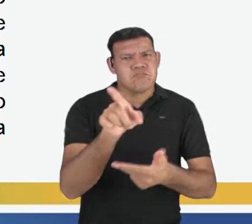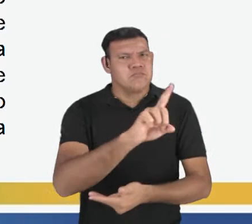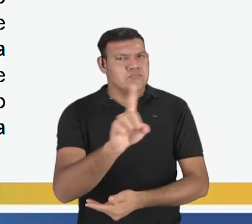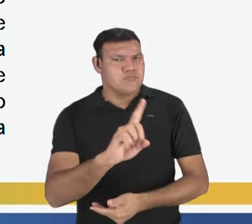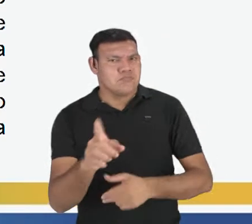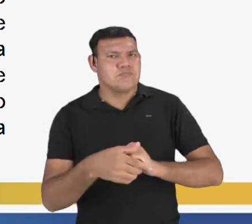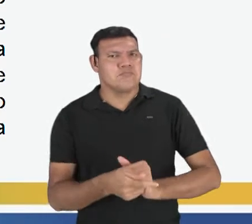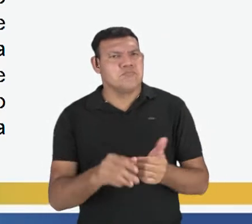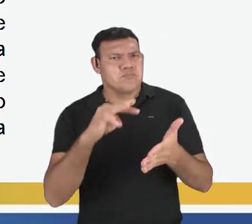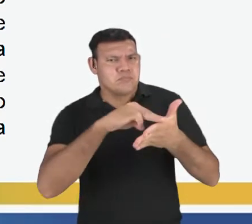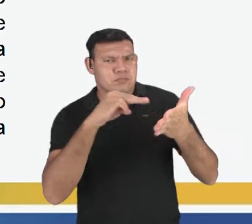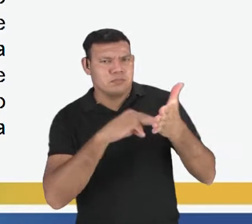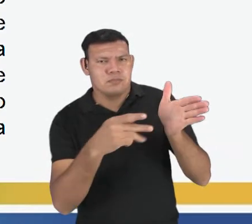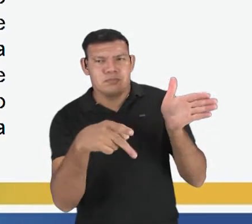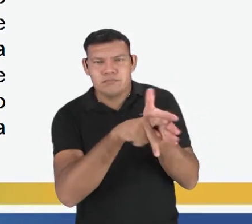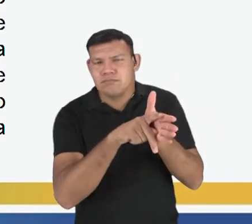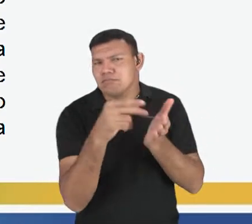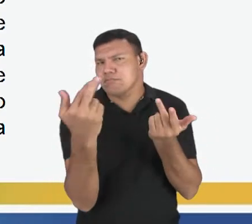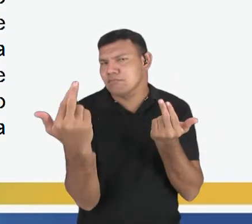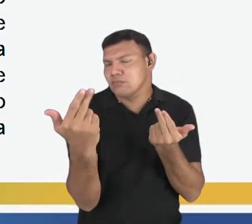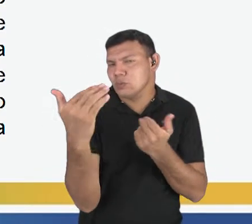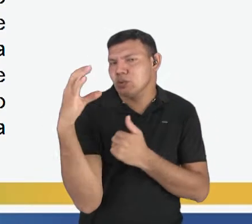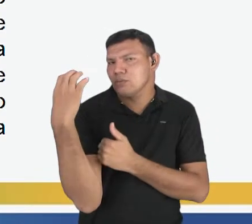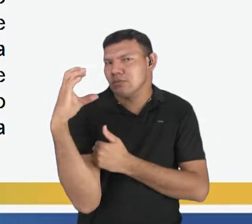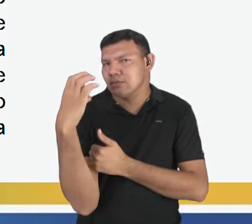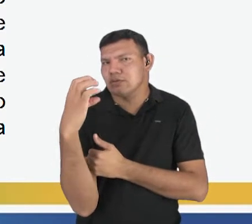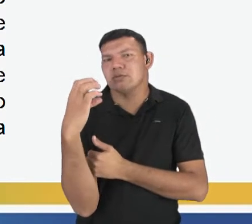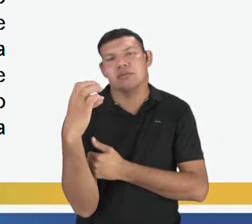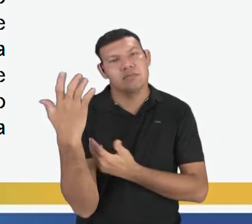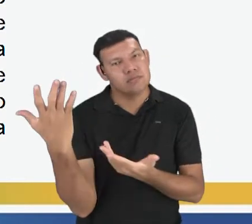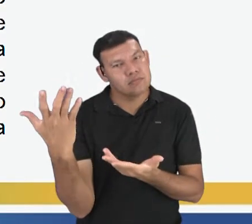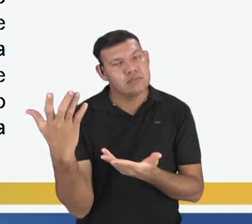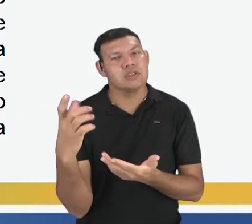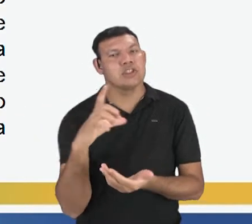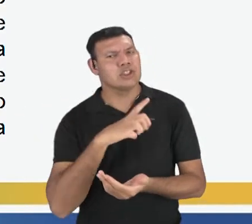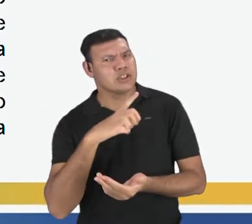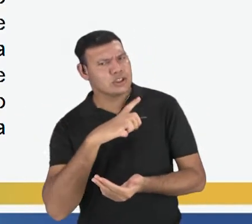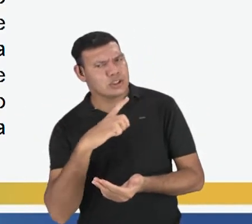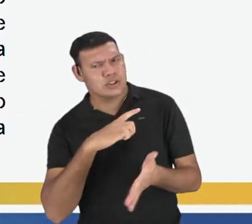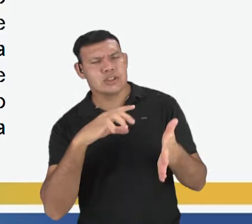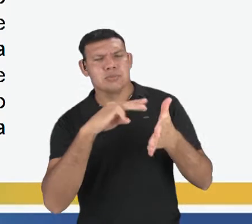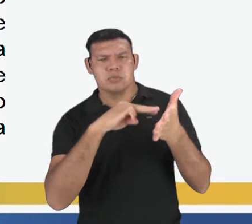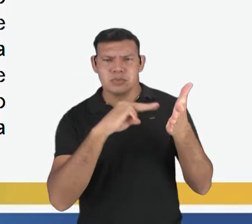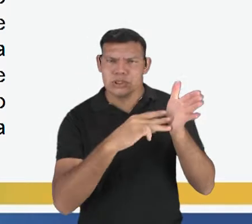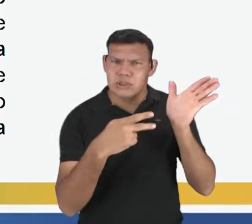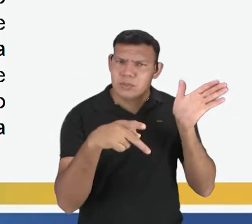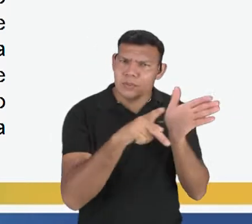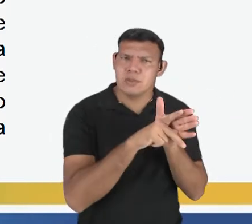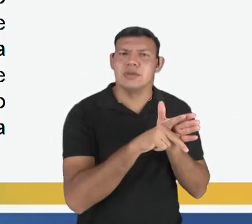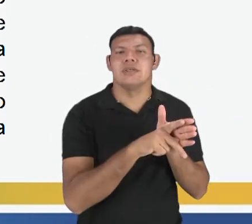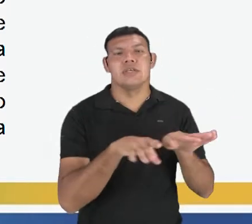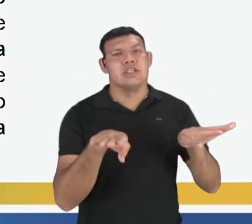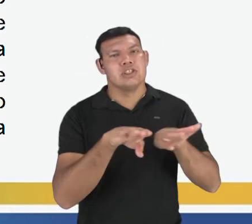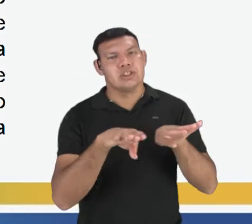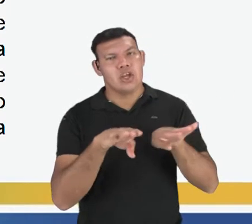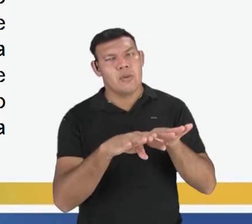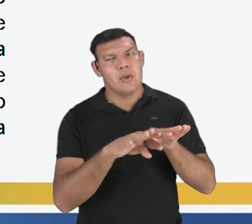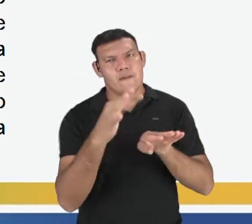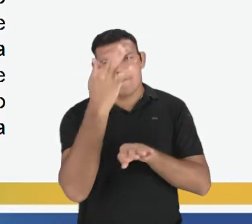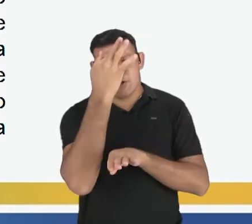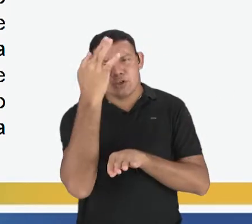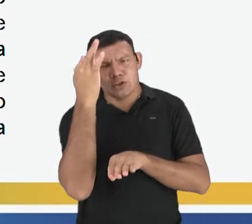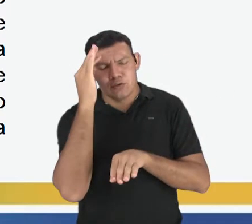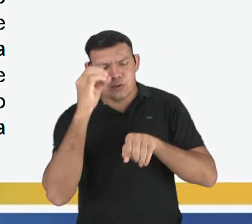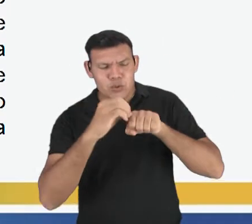objeto e método próprio como a ciência, né? A ciência usa o método próprio, certo? Para fazer a sua filosofia